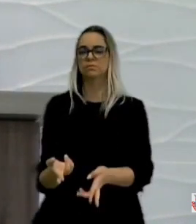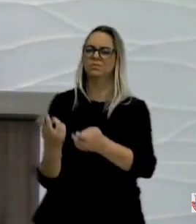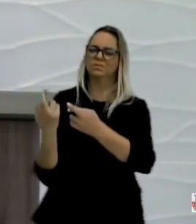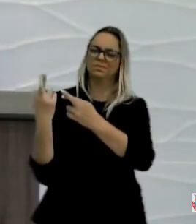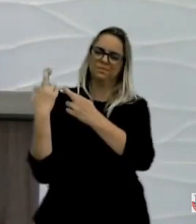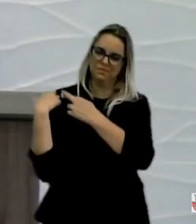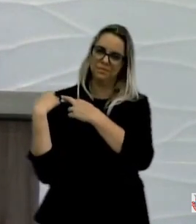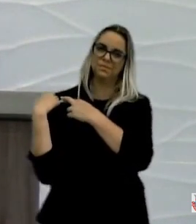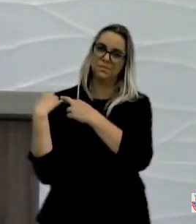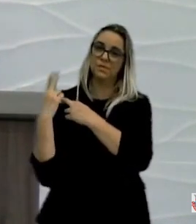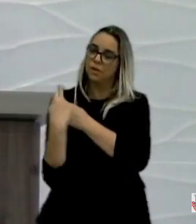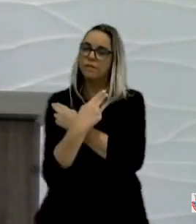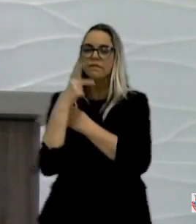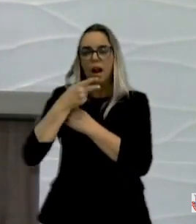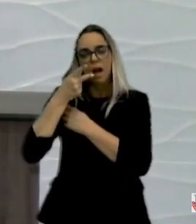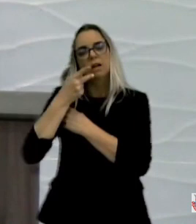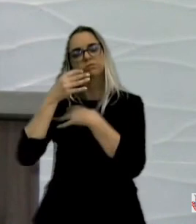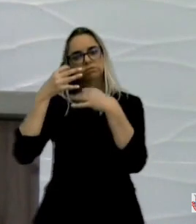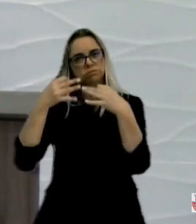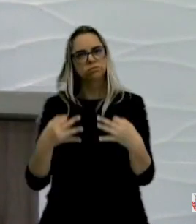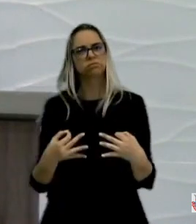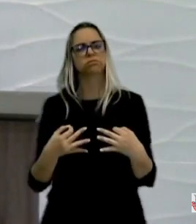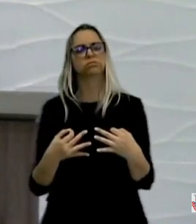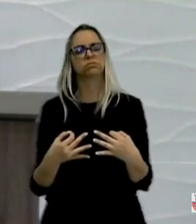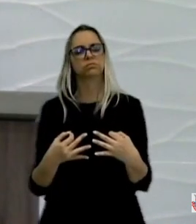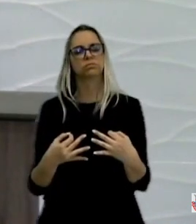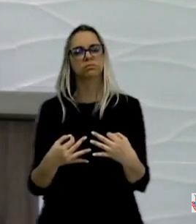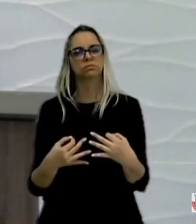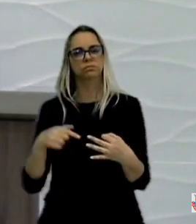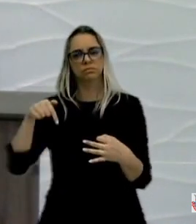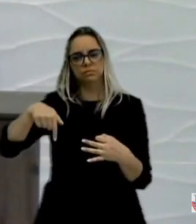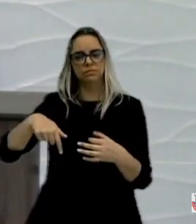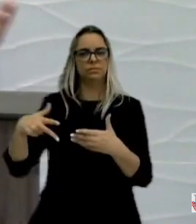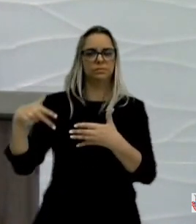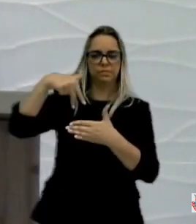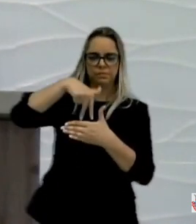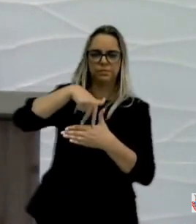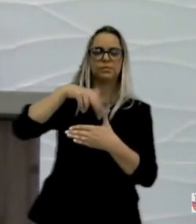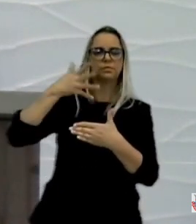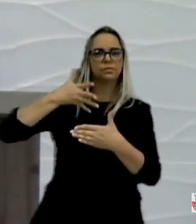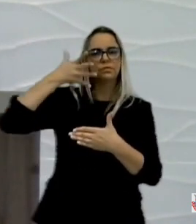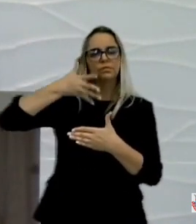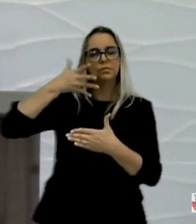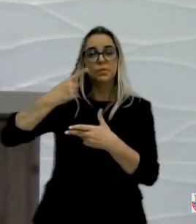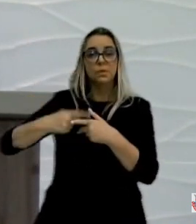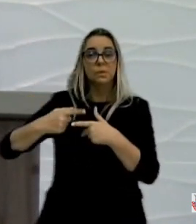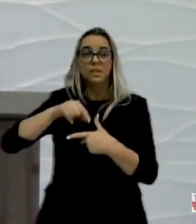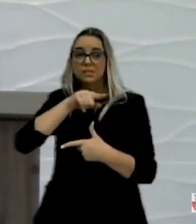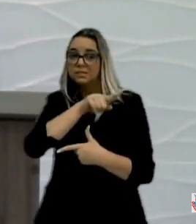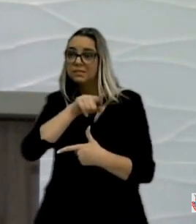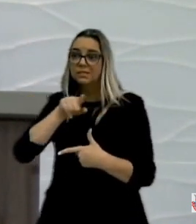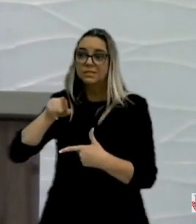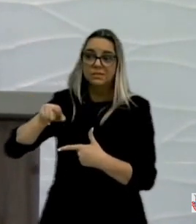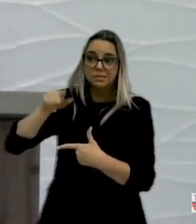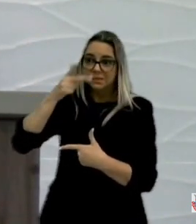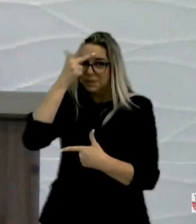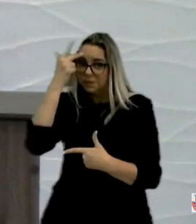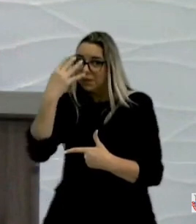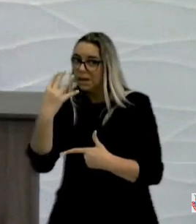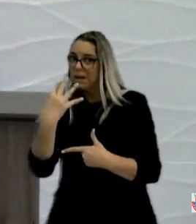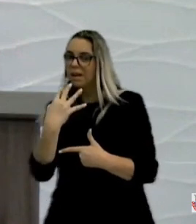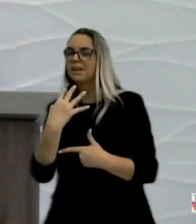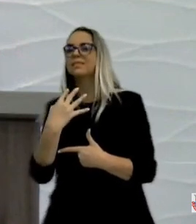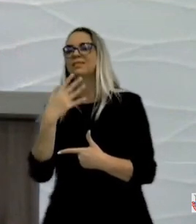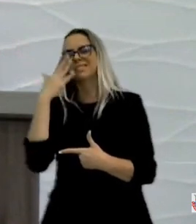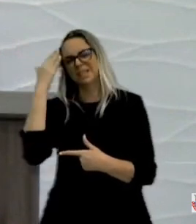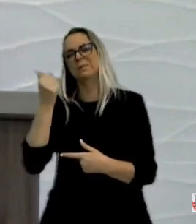do que vamos falar em um plenário de Câmara. Porque todos escutam e todos sabem